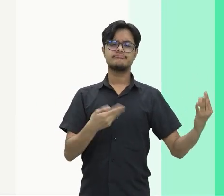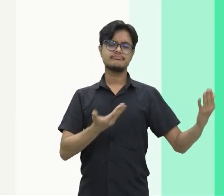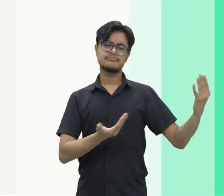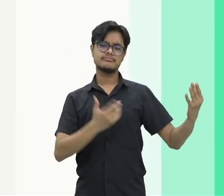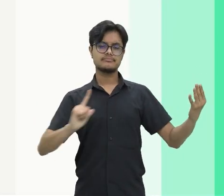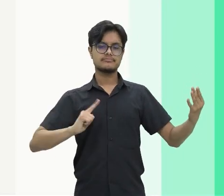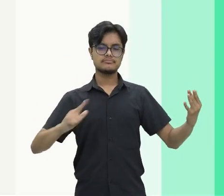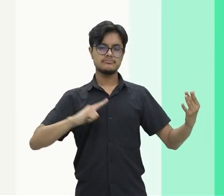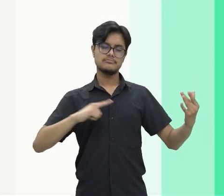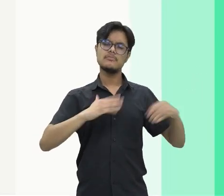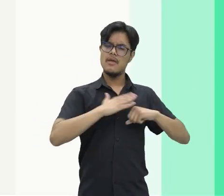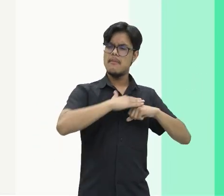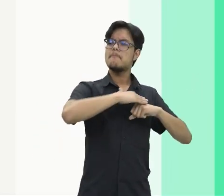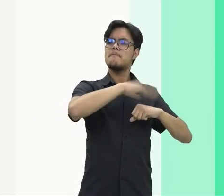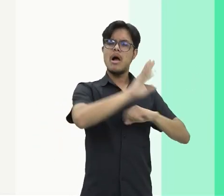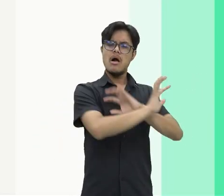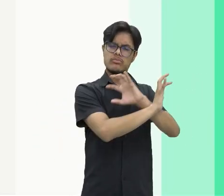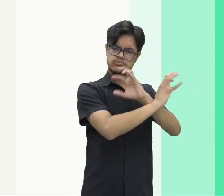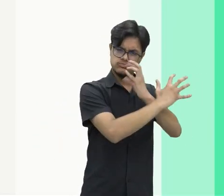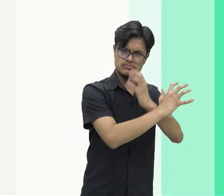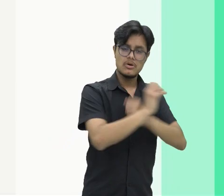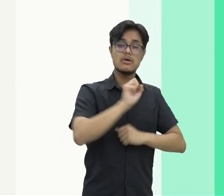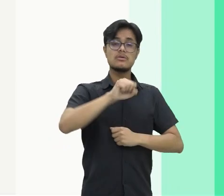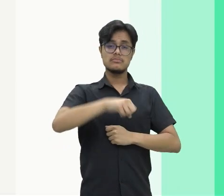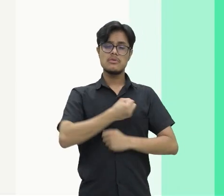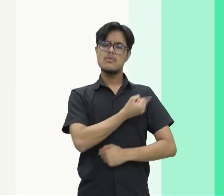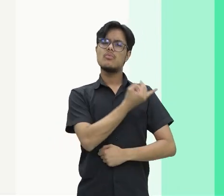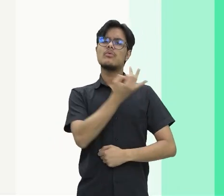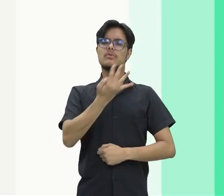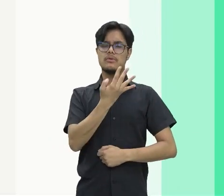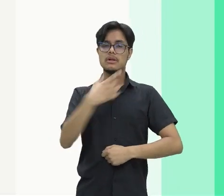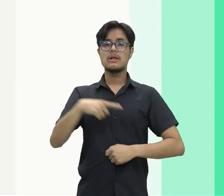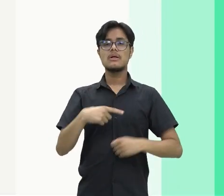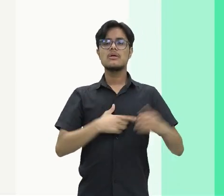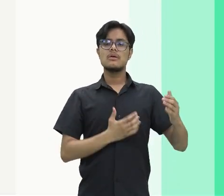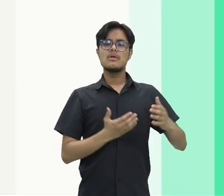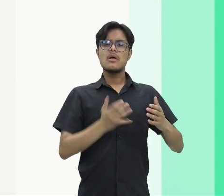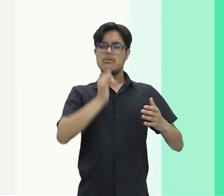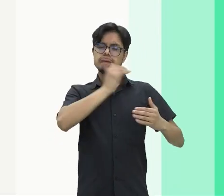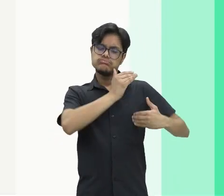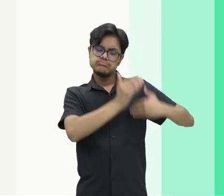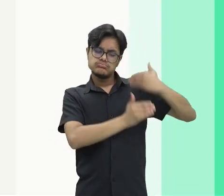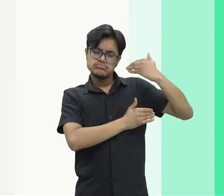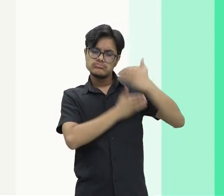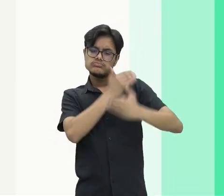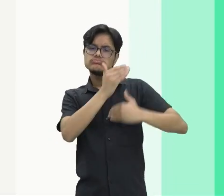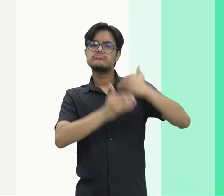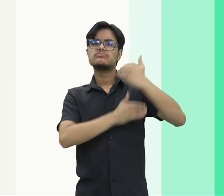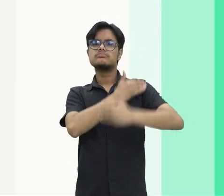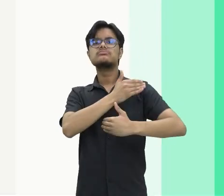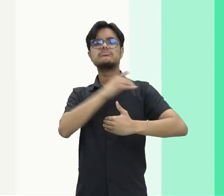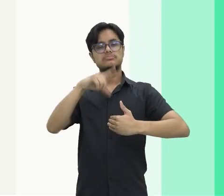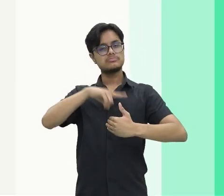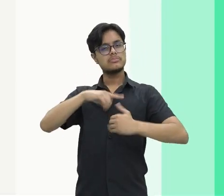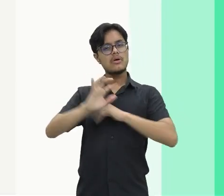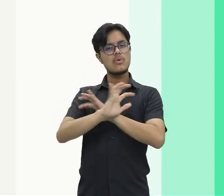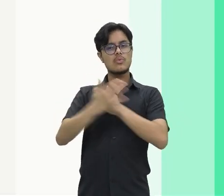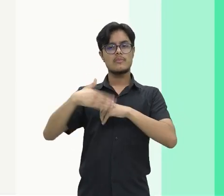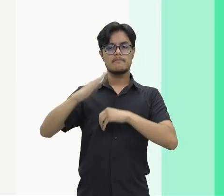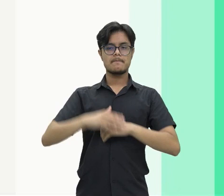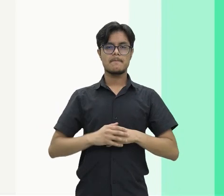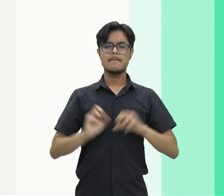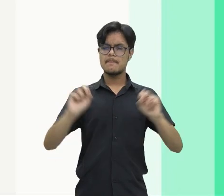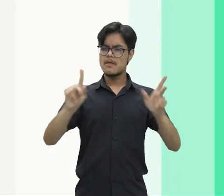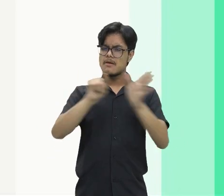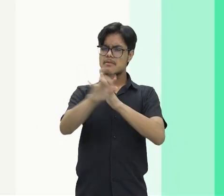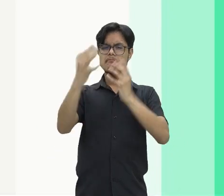uma quantidade de ossos superior à medida que ocorre o crescimento da criança. E essa aí foi a nossa questão.